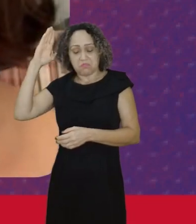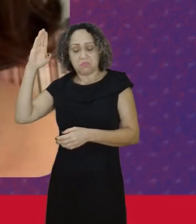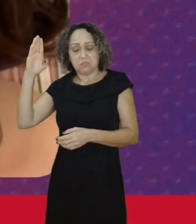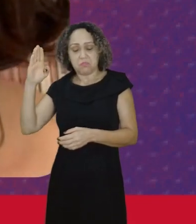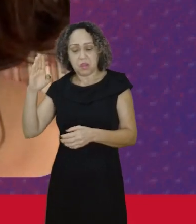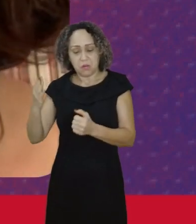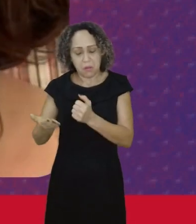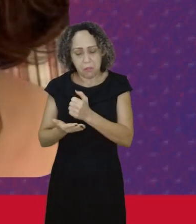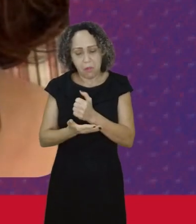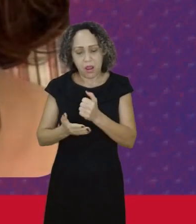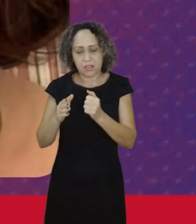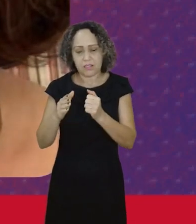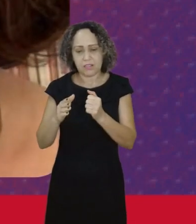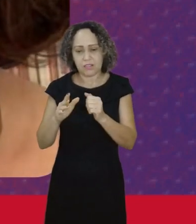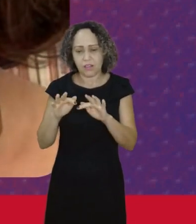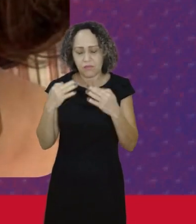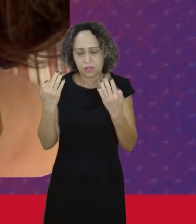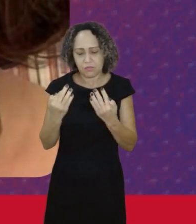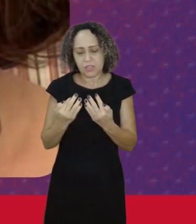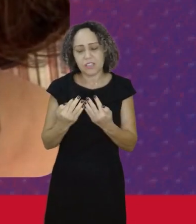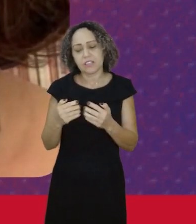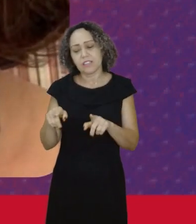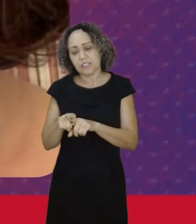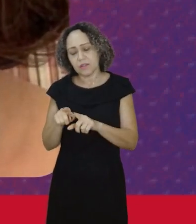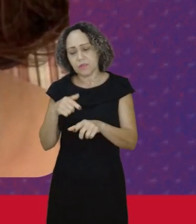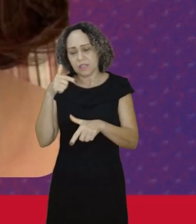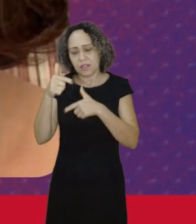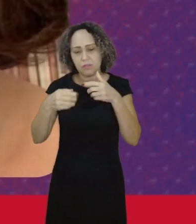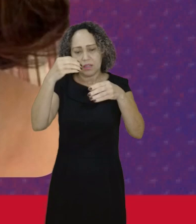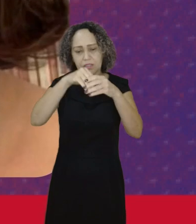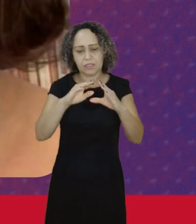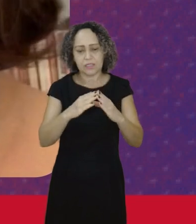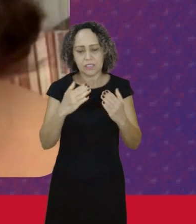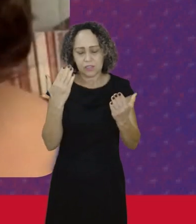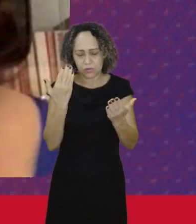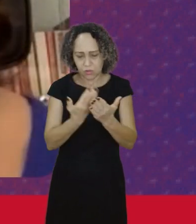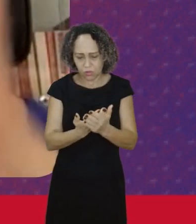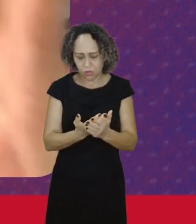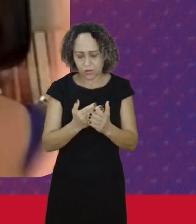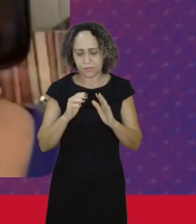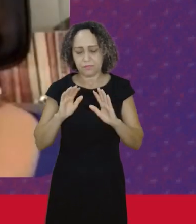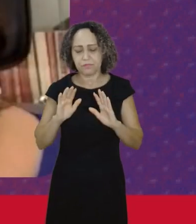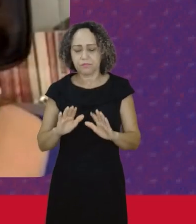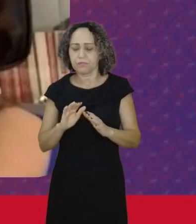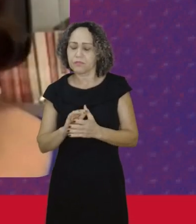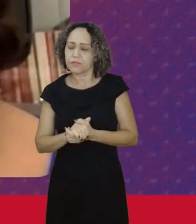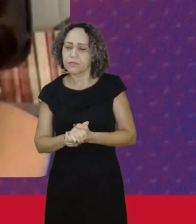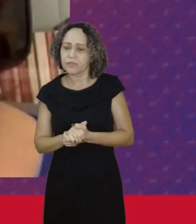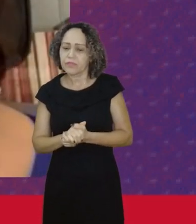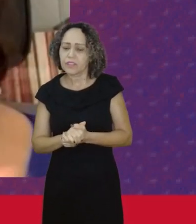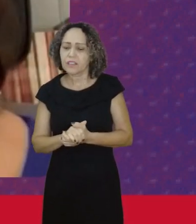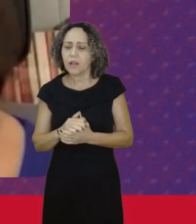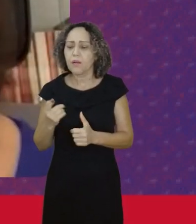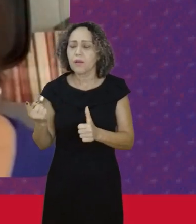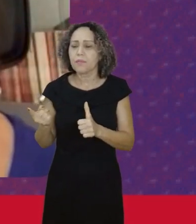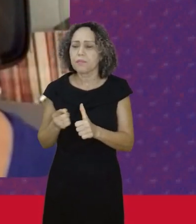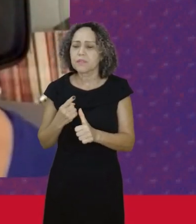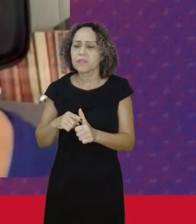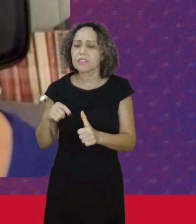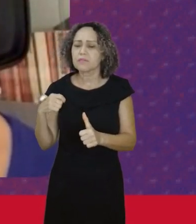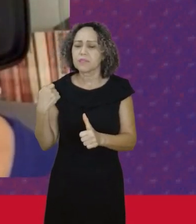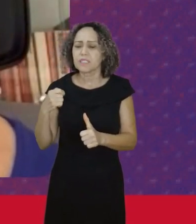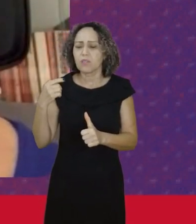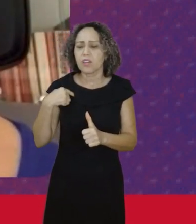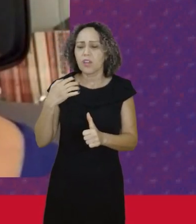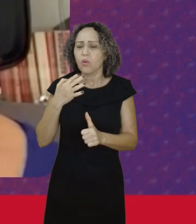escola. Bom, eu quero dizer que, para lidar com essa situação, primeiro é preciso conhecer.